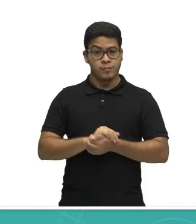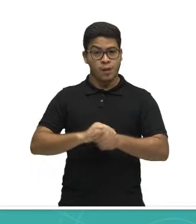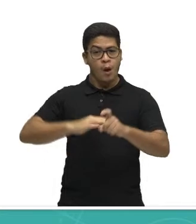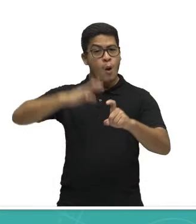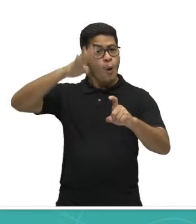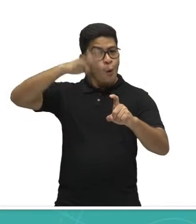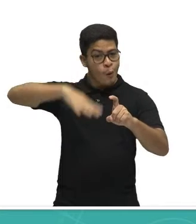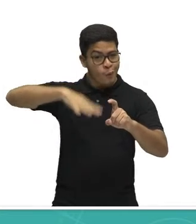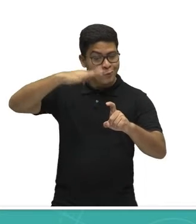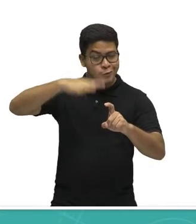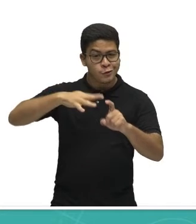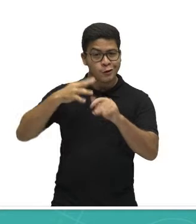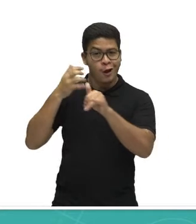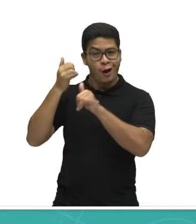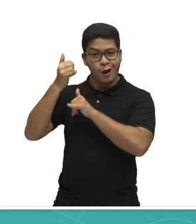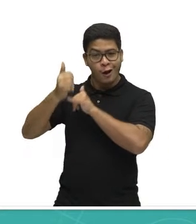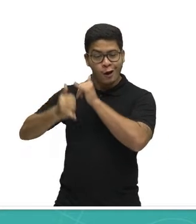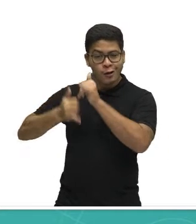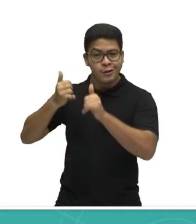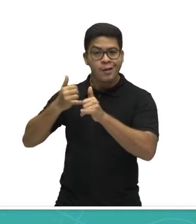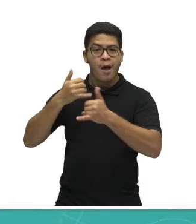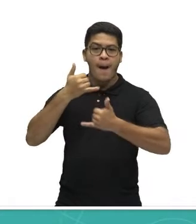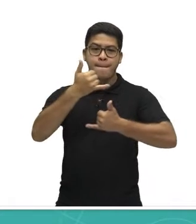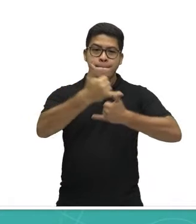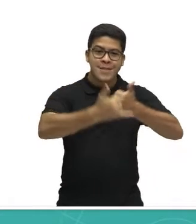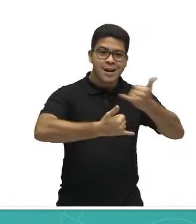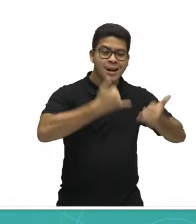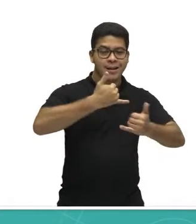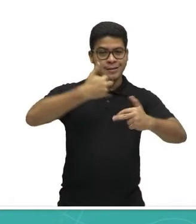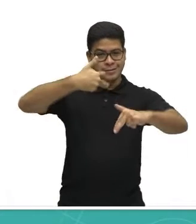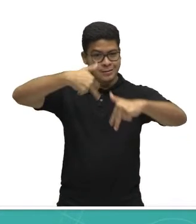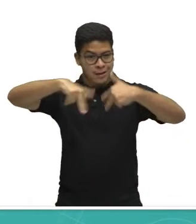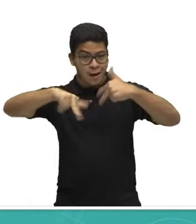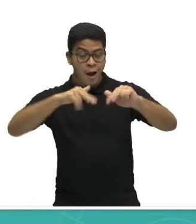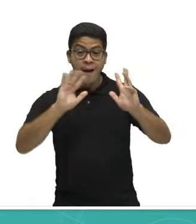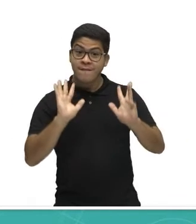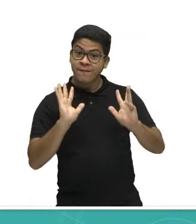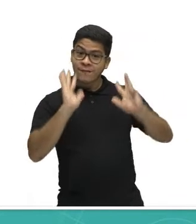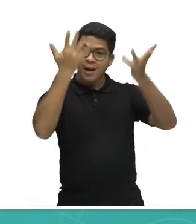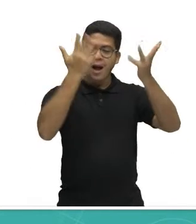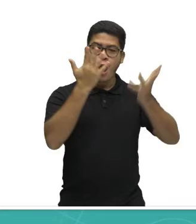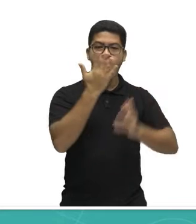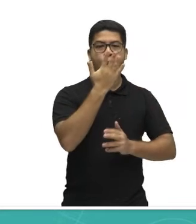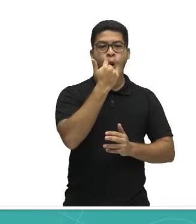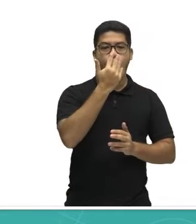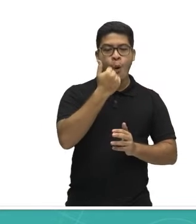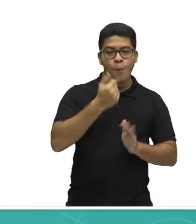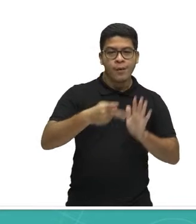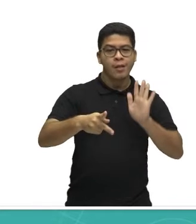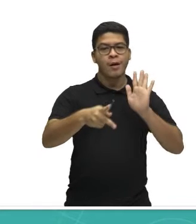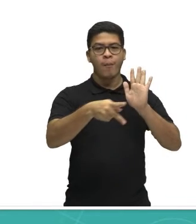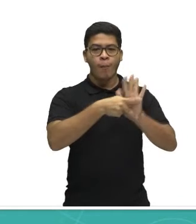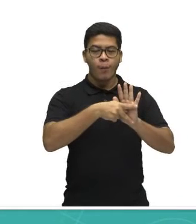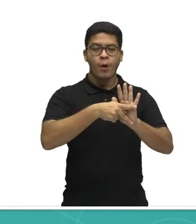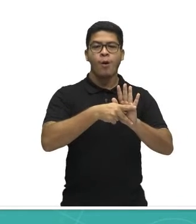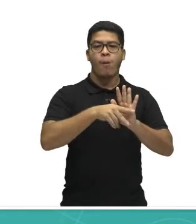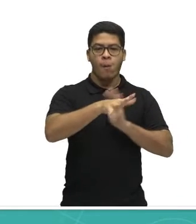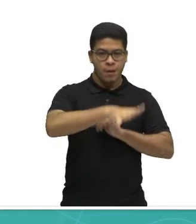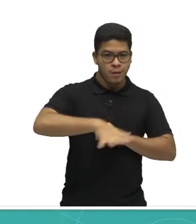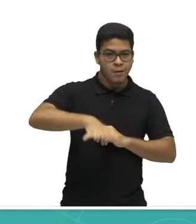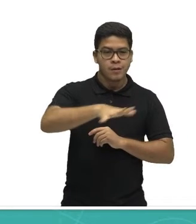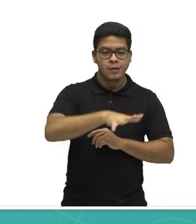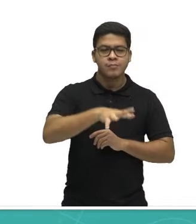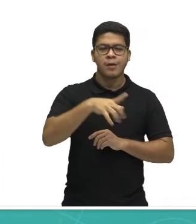lendas, brincadeiras, danças, festas, comidas típicas e demais costumes que são transmitidos de geração em